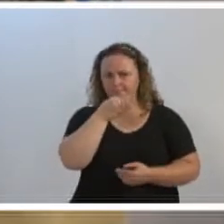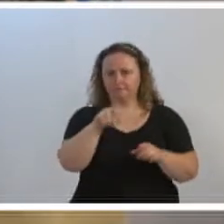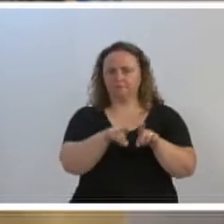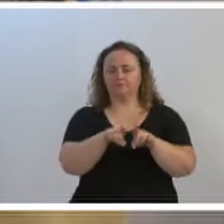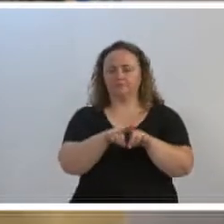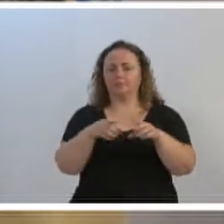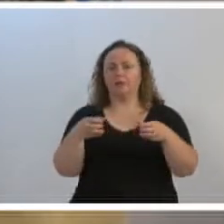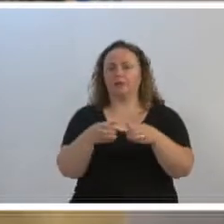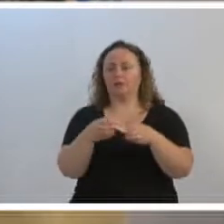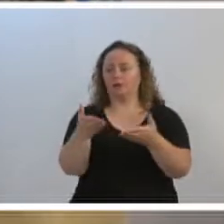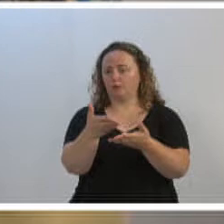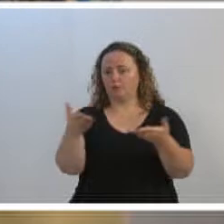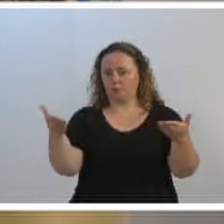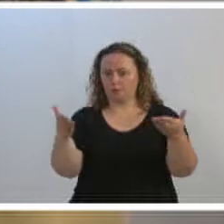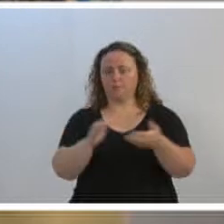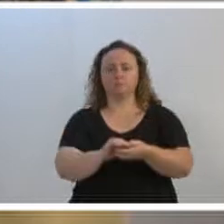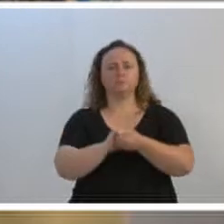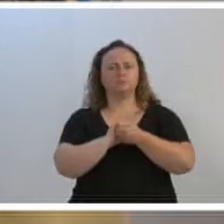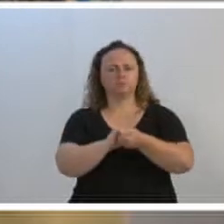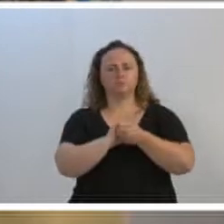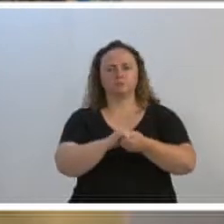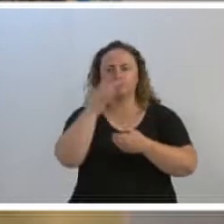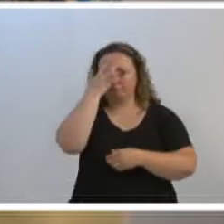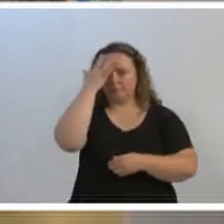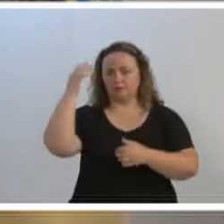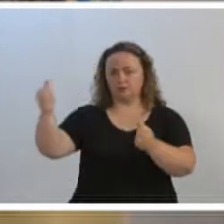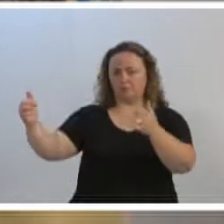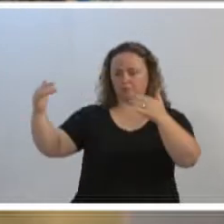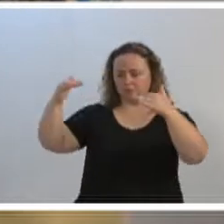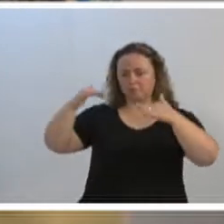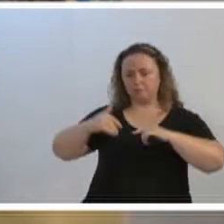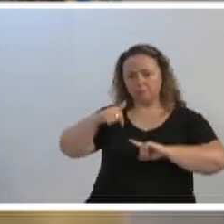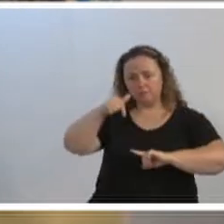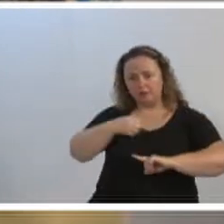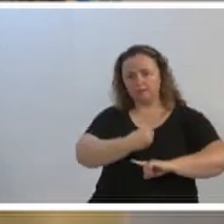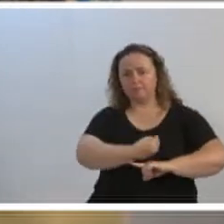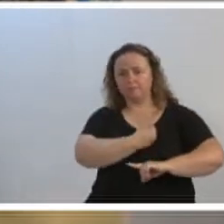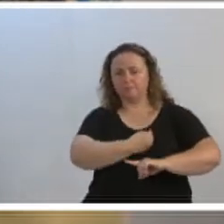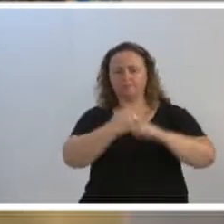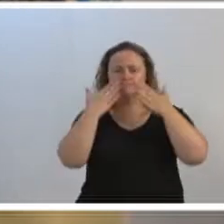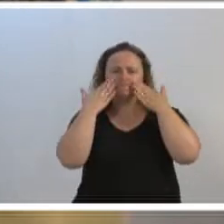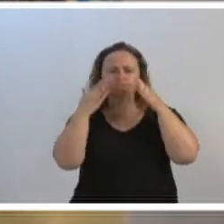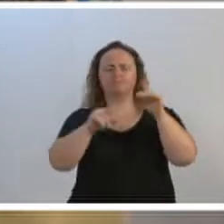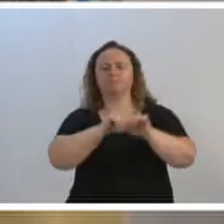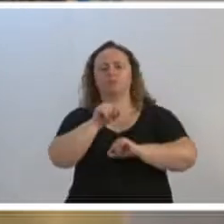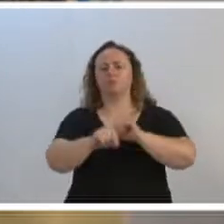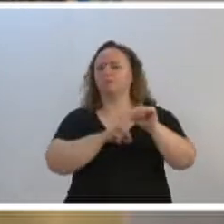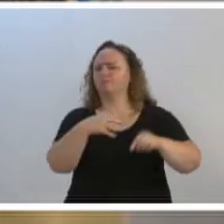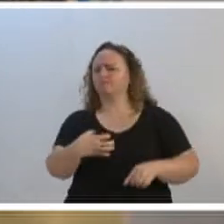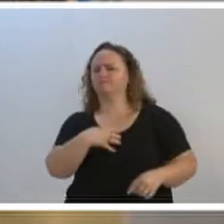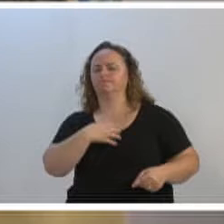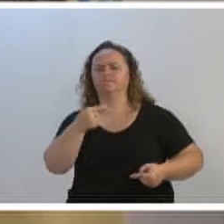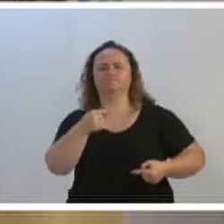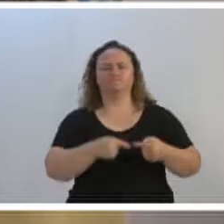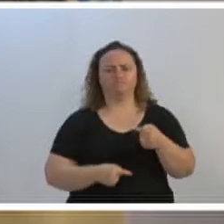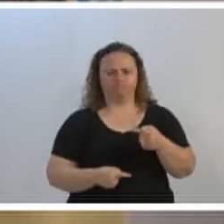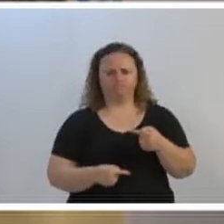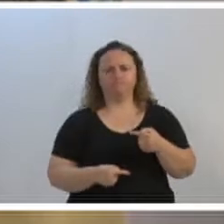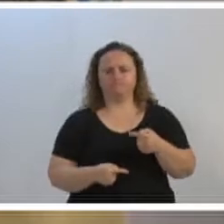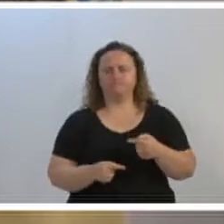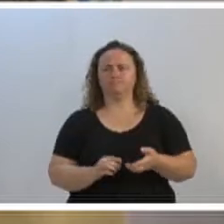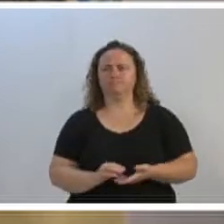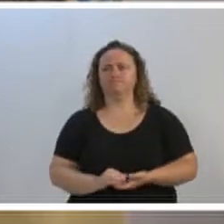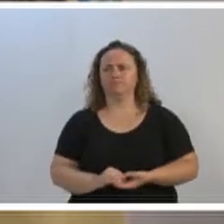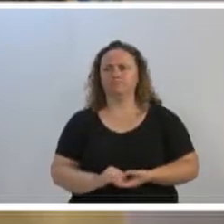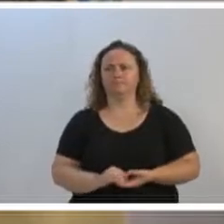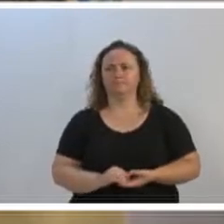trabalhadores, parabenizar todas e a todos que vieram mostrar a sua indignação, importantíssimo esse momento, mas